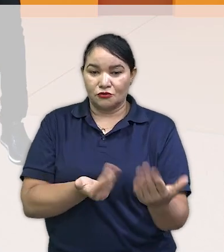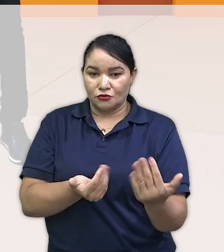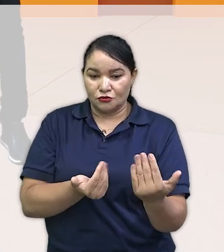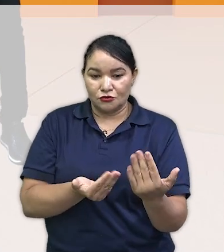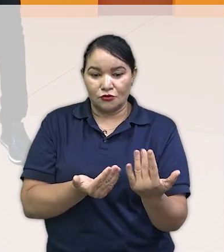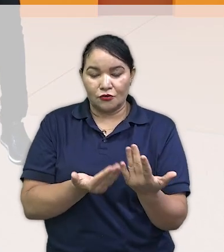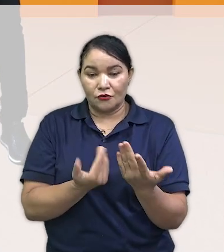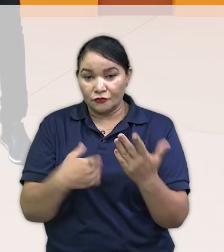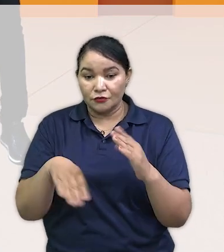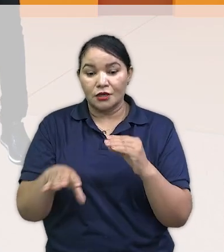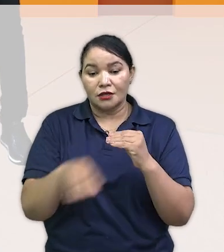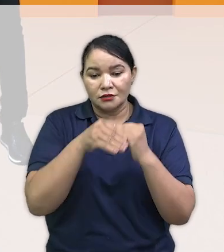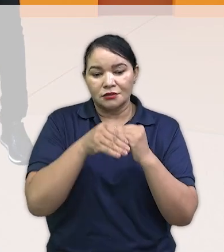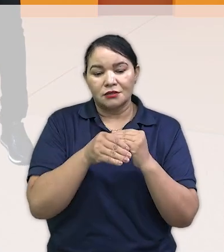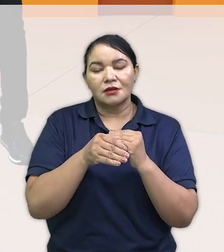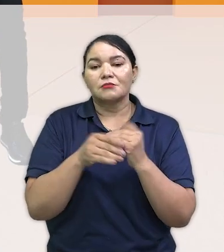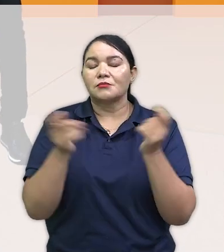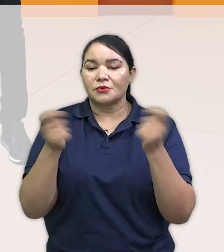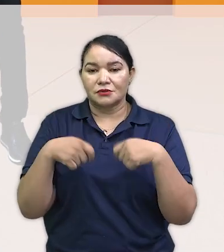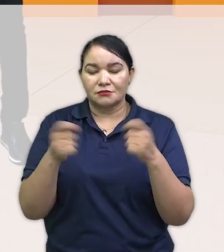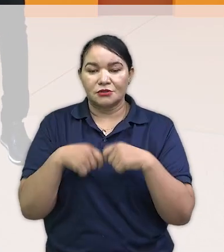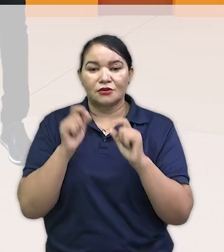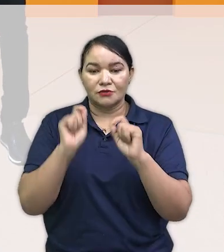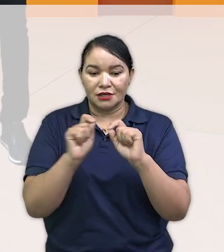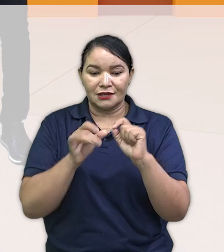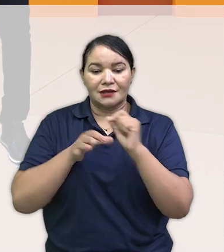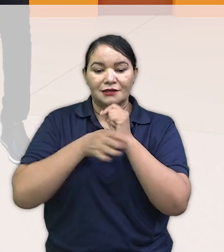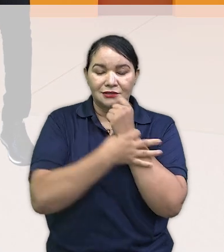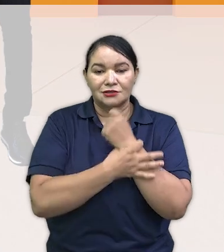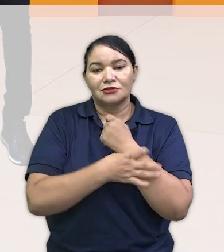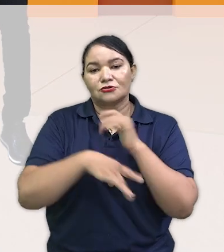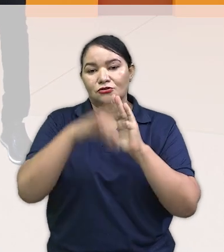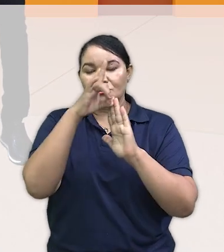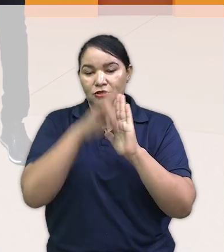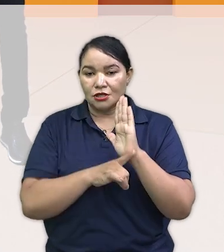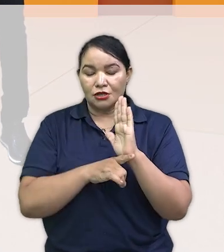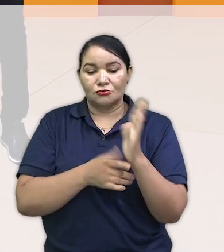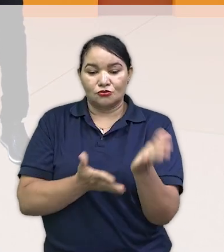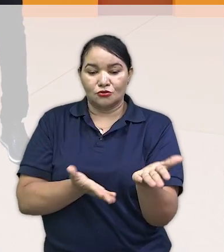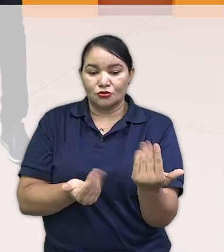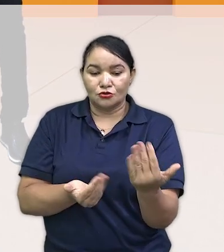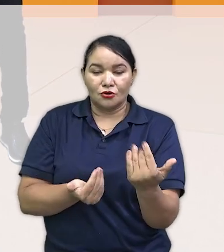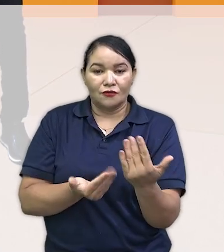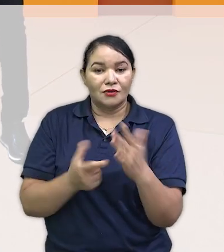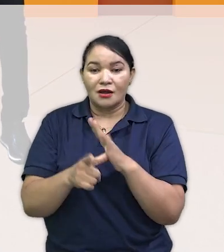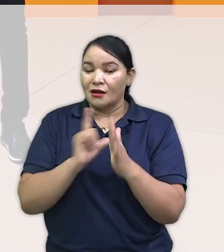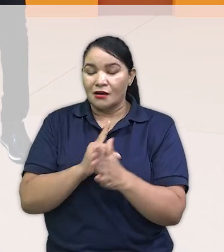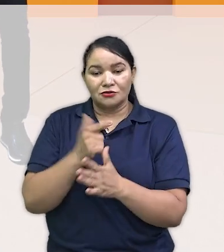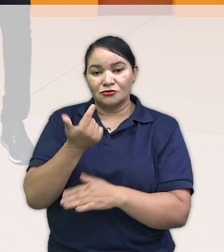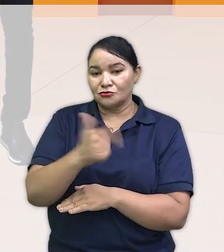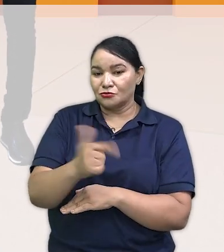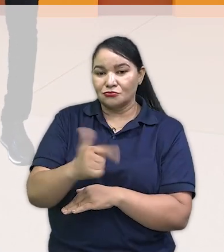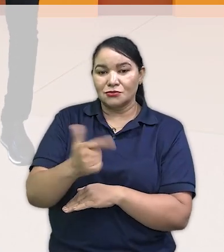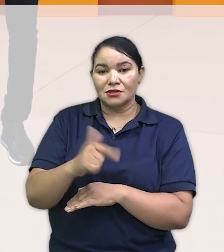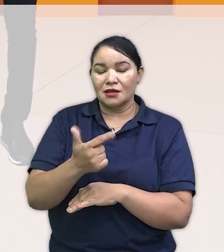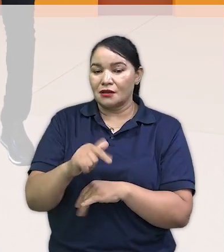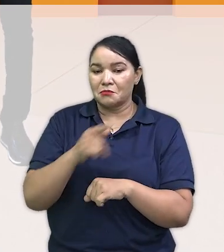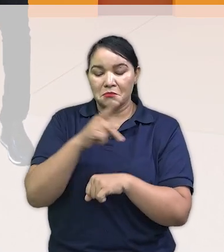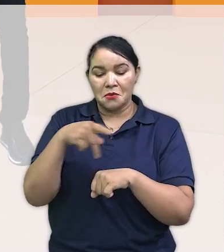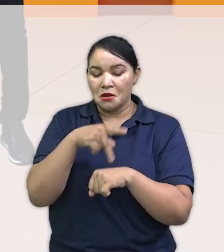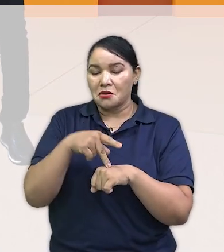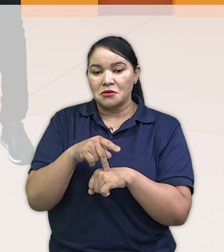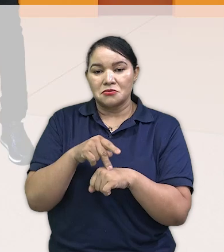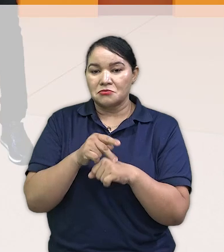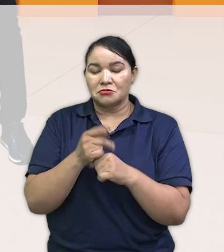só que legal, possibilitando o quê? Garantir direitos que a juventude nunca tinha tido no